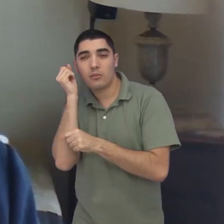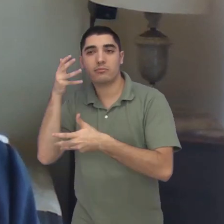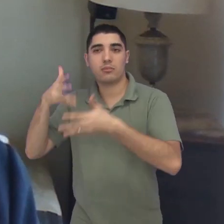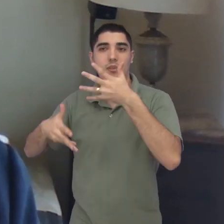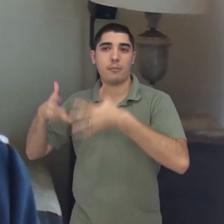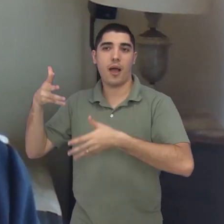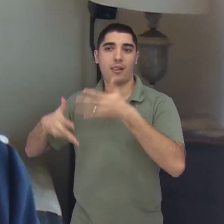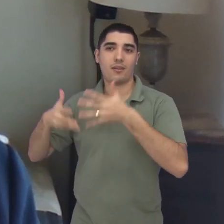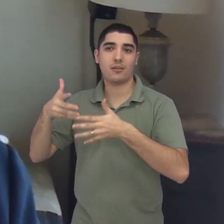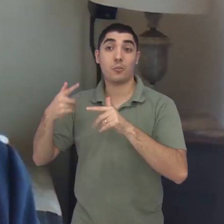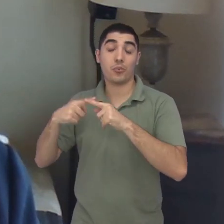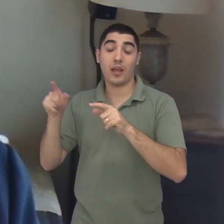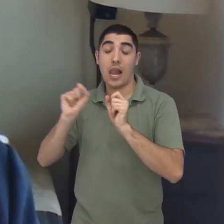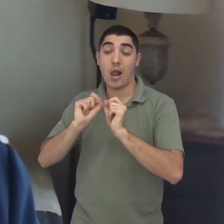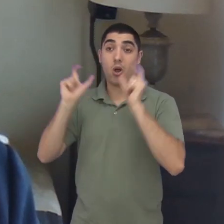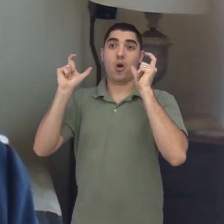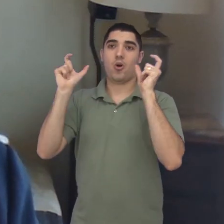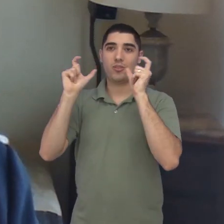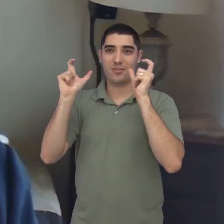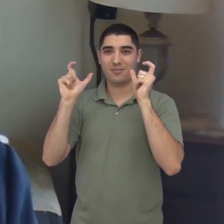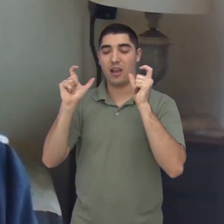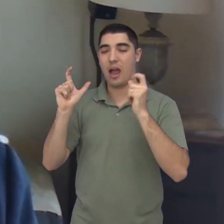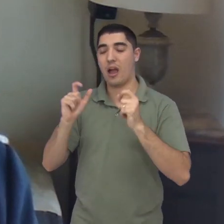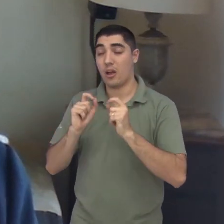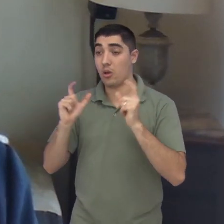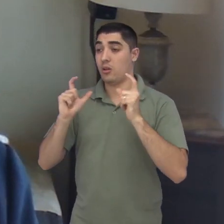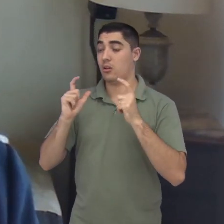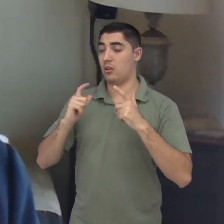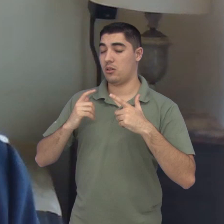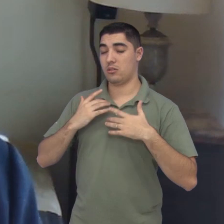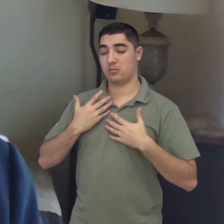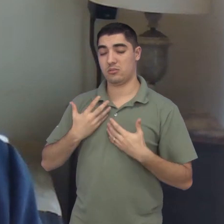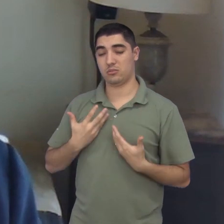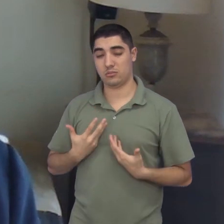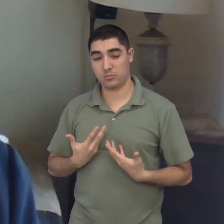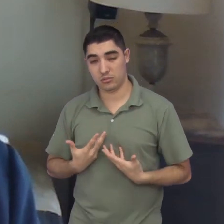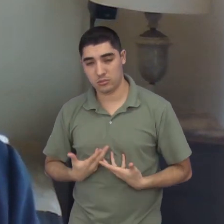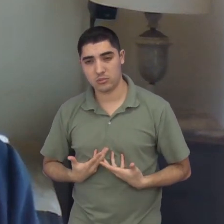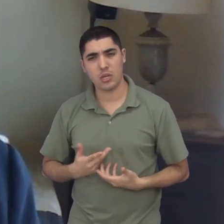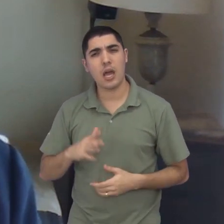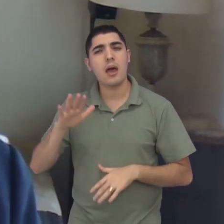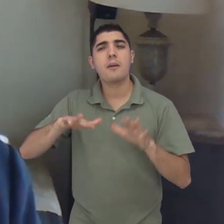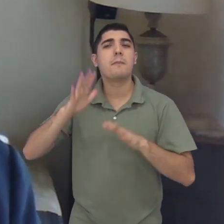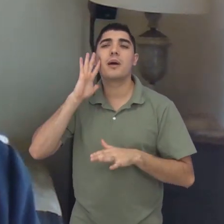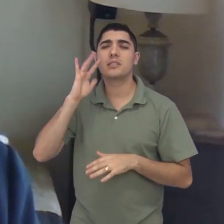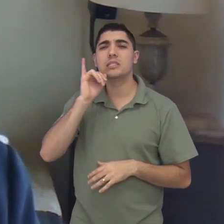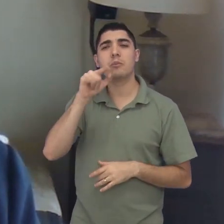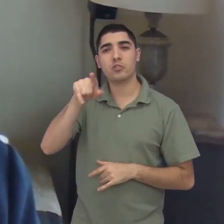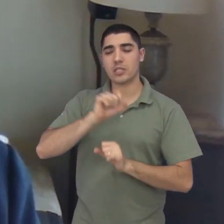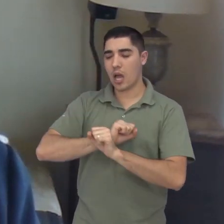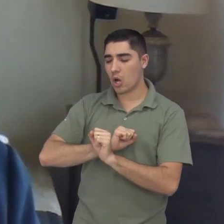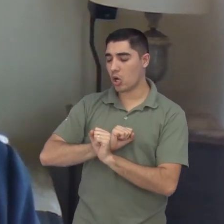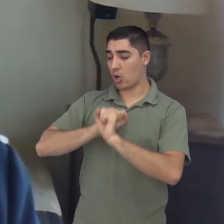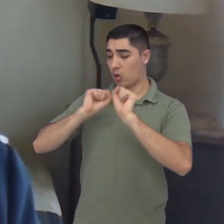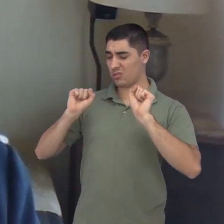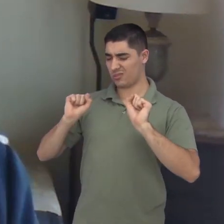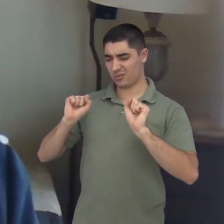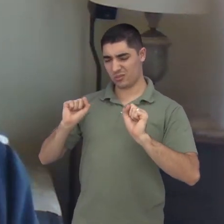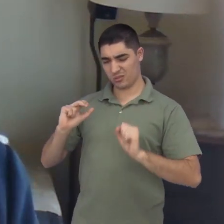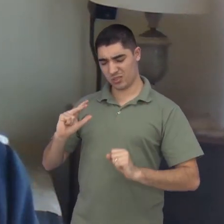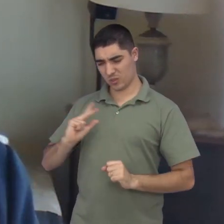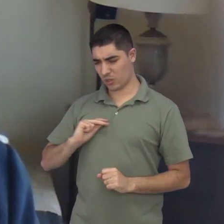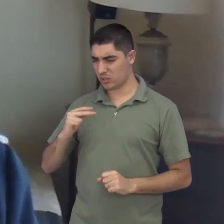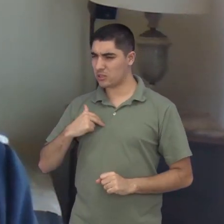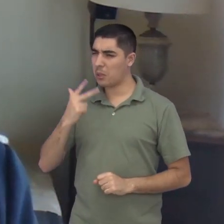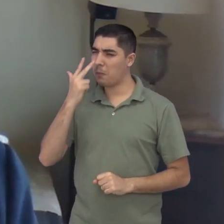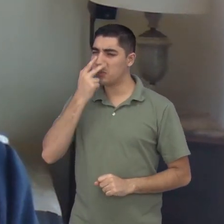sono. E ela acaba com isso acordando cansada. Quem nunca falou assim, acordei e falou, nossa, parece que eu não dormi nada essa